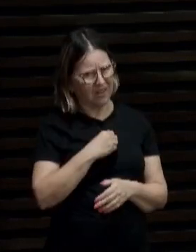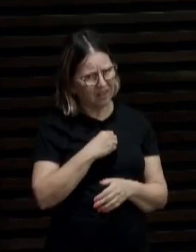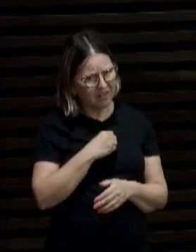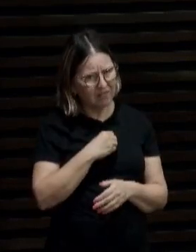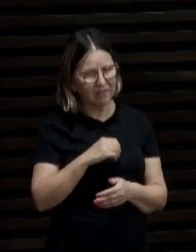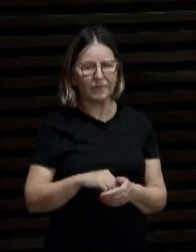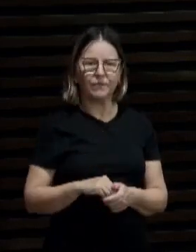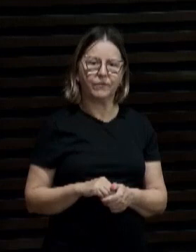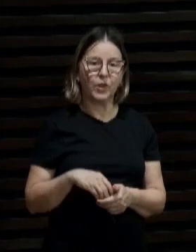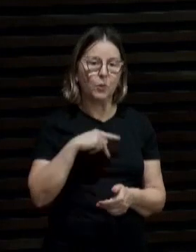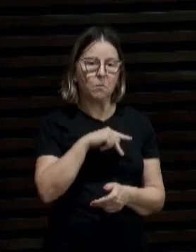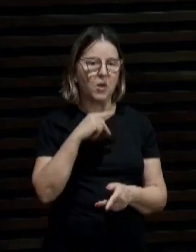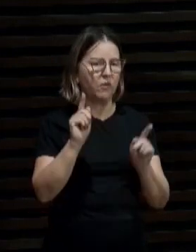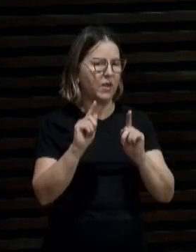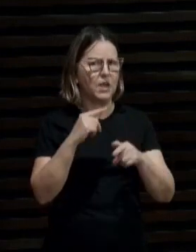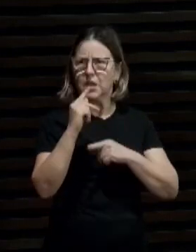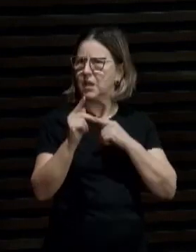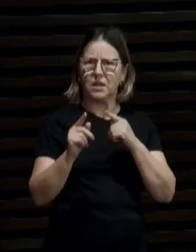Ele ainda fala assim, mas de jeito nenhum.